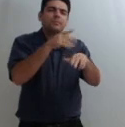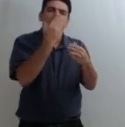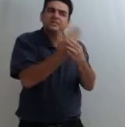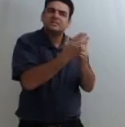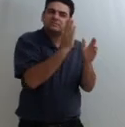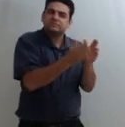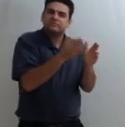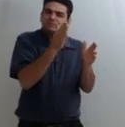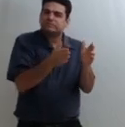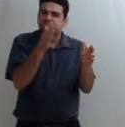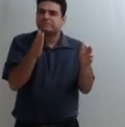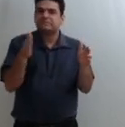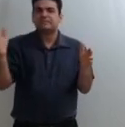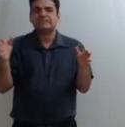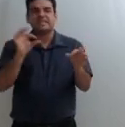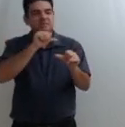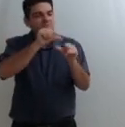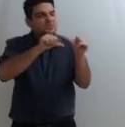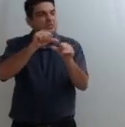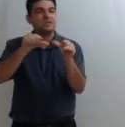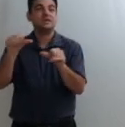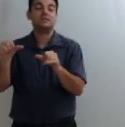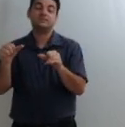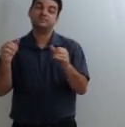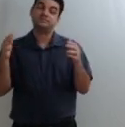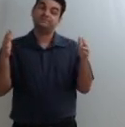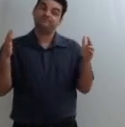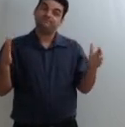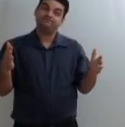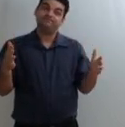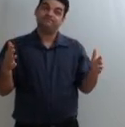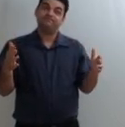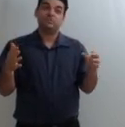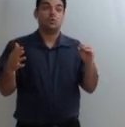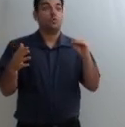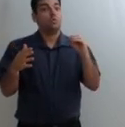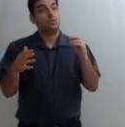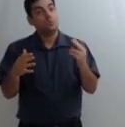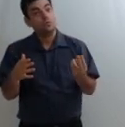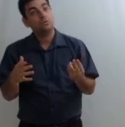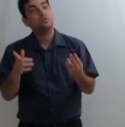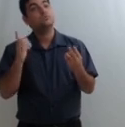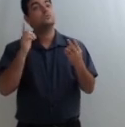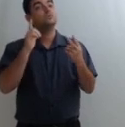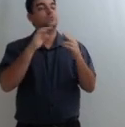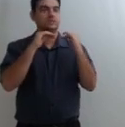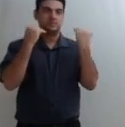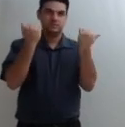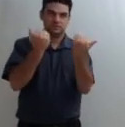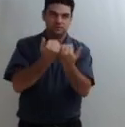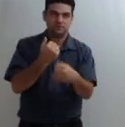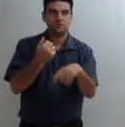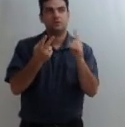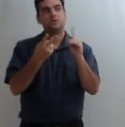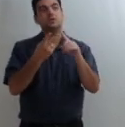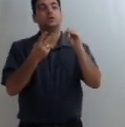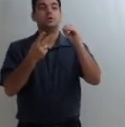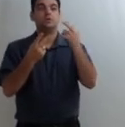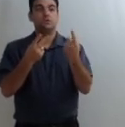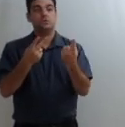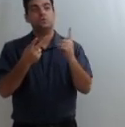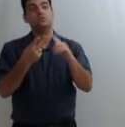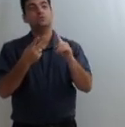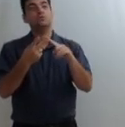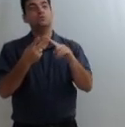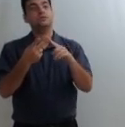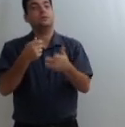creio que nós só poderíamos fazer isso ou pela sessão ou se tivéssemos compreensão das